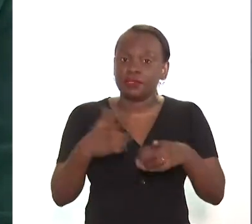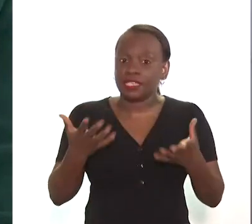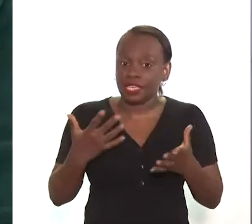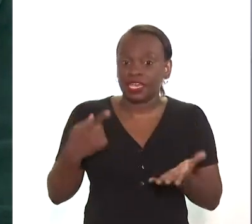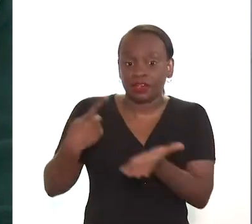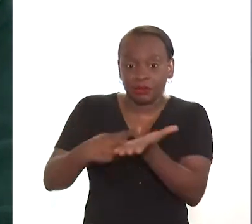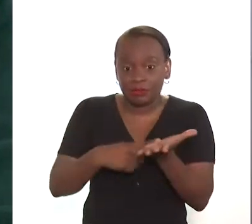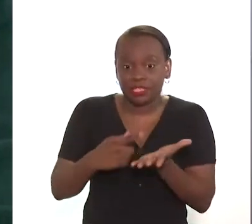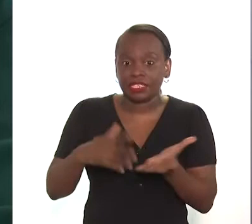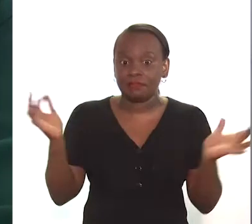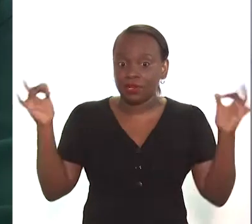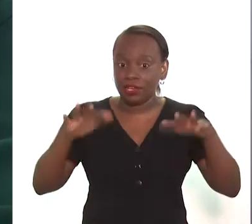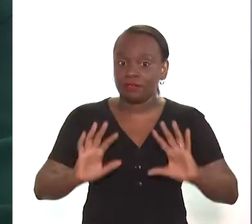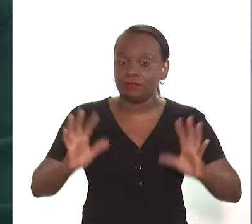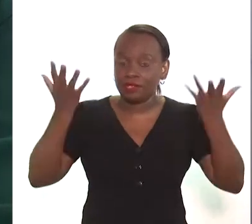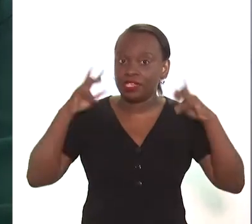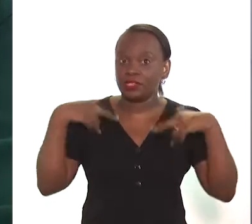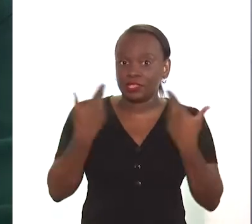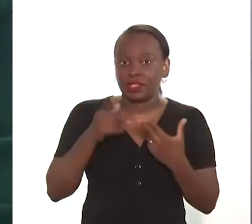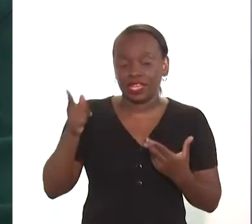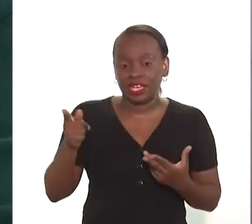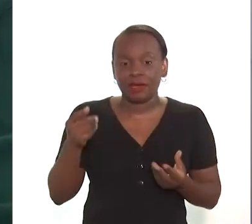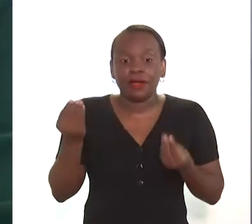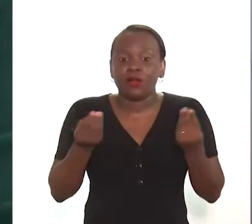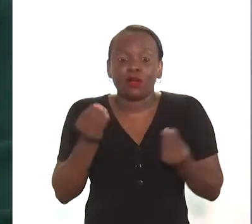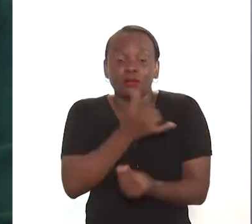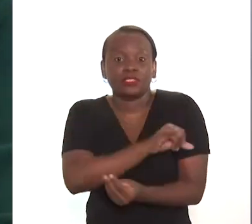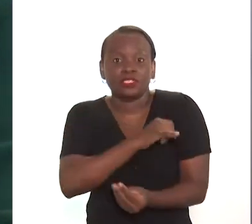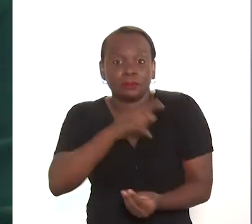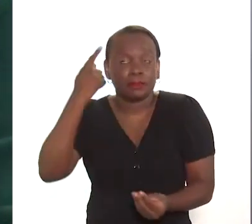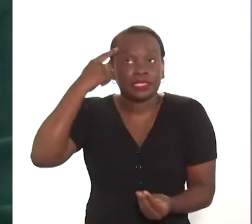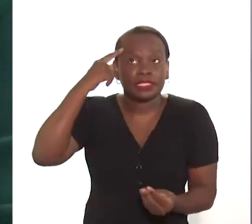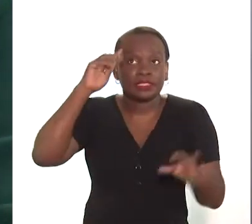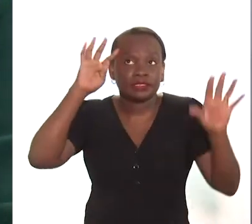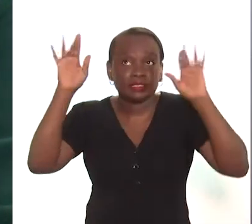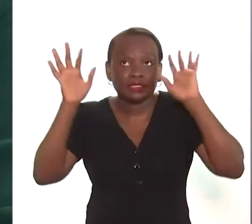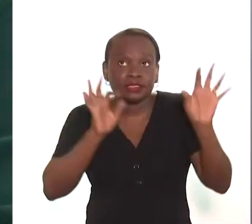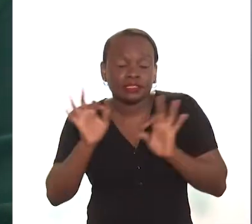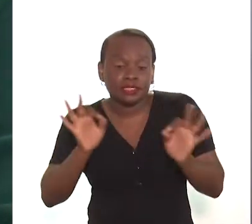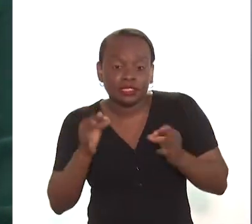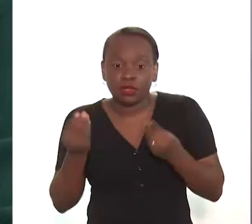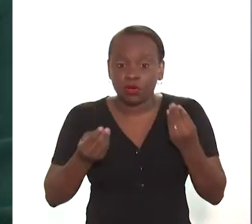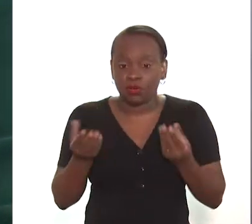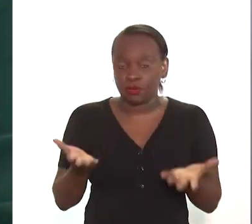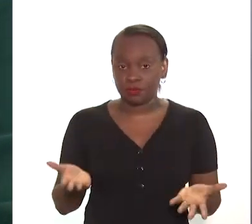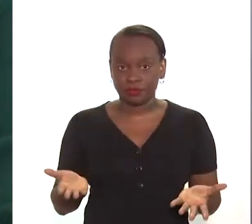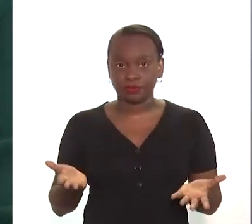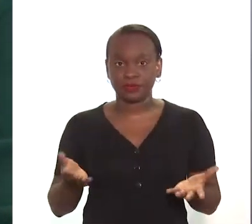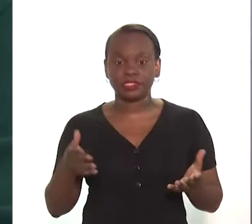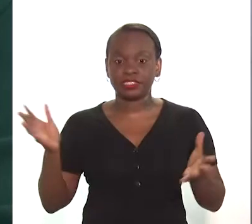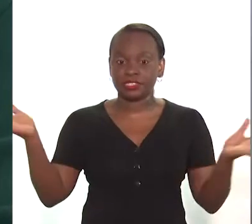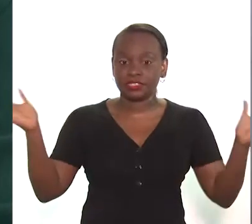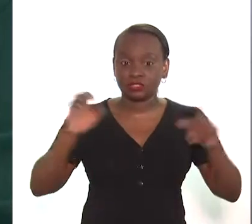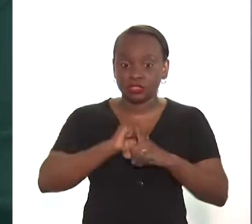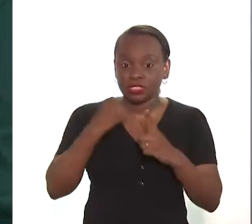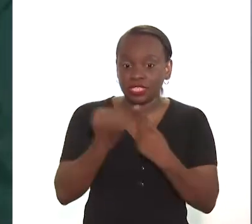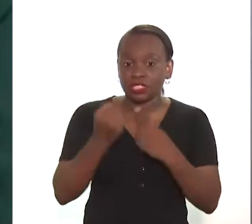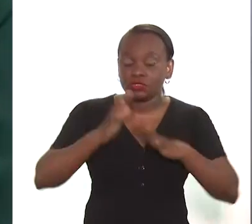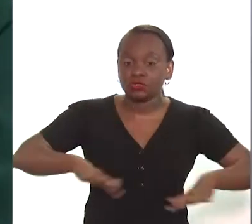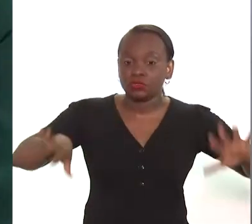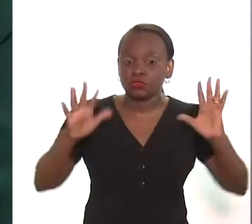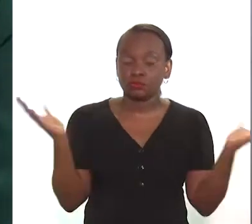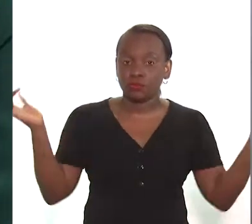aí para fazer um grande evento de reunião. Como é que o Rio está pensando e planejando se posicionar em relação a isso? Trazer